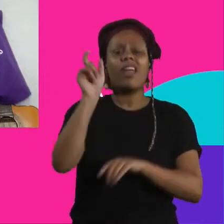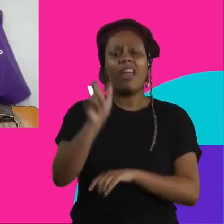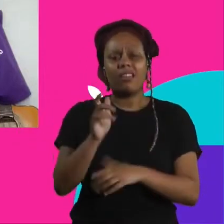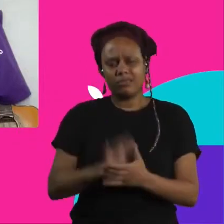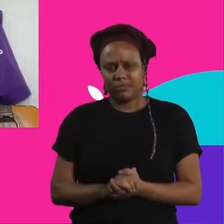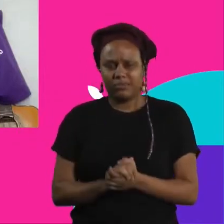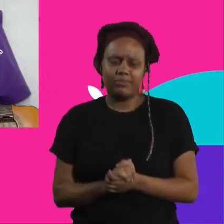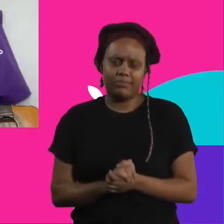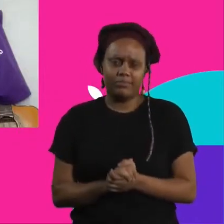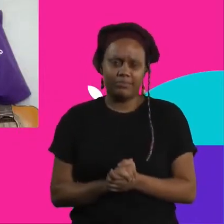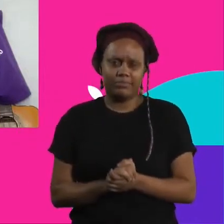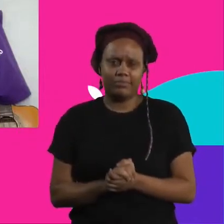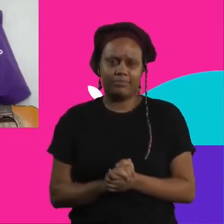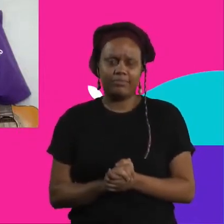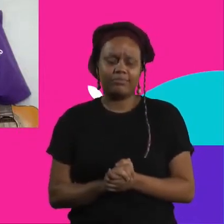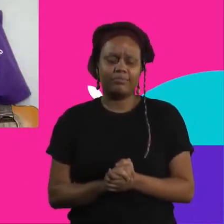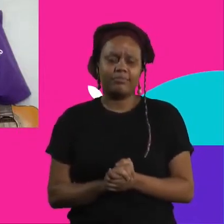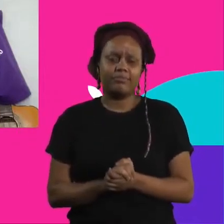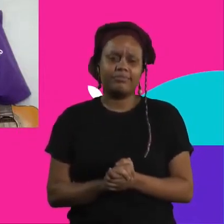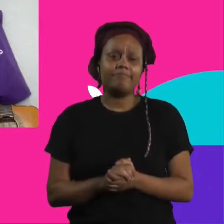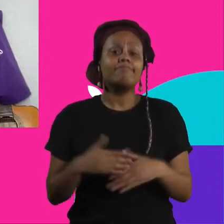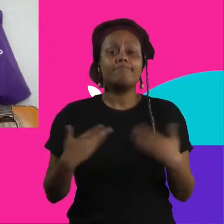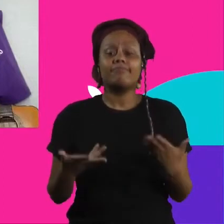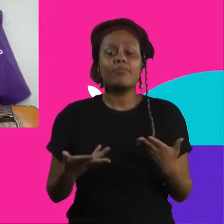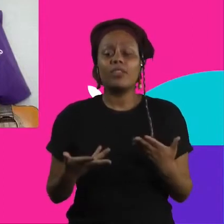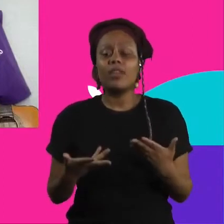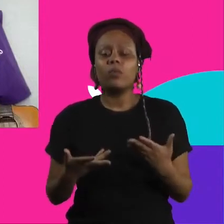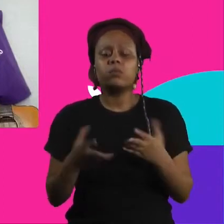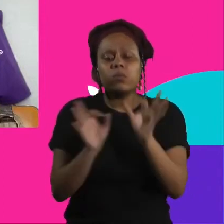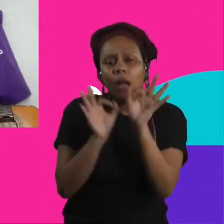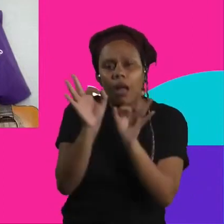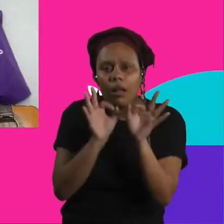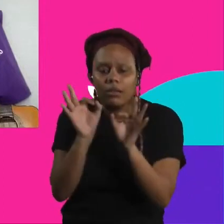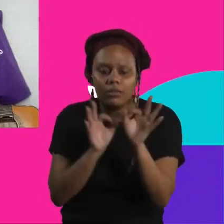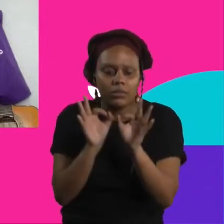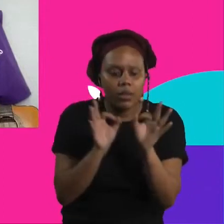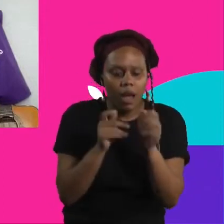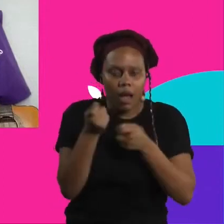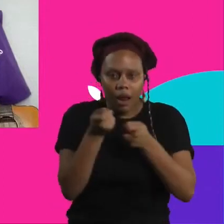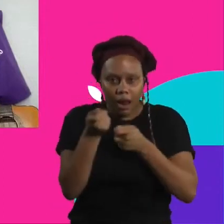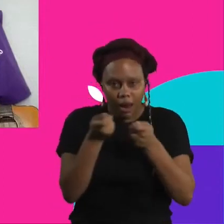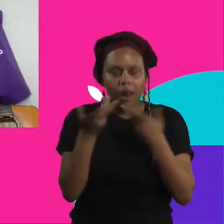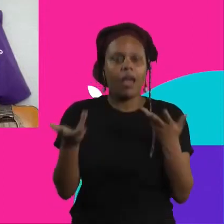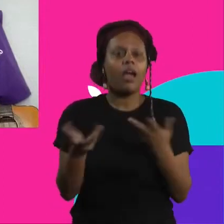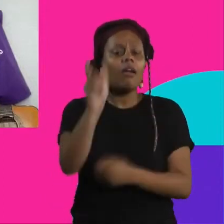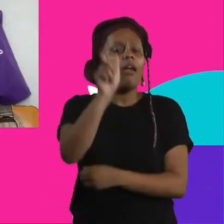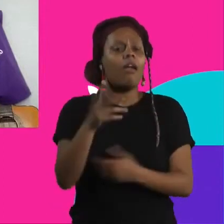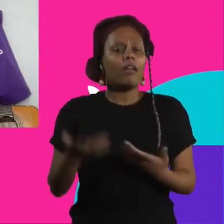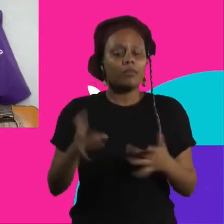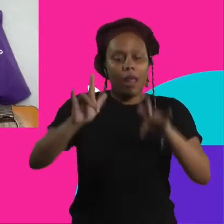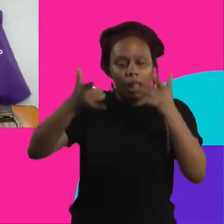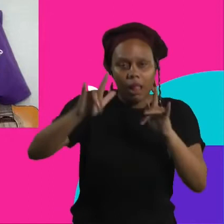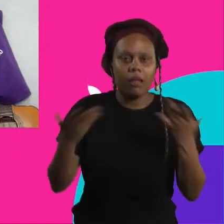que envolve cripto, né? Quem que está por trás desse projeto? Quem que está programando? Quem que está criando as regras do jogo? Já que a gente pode